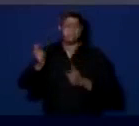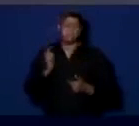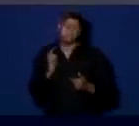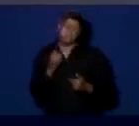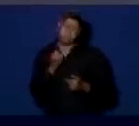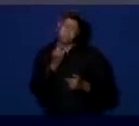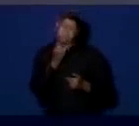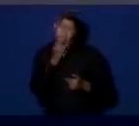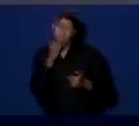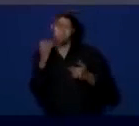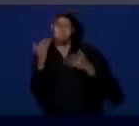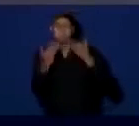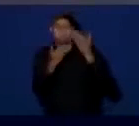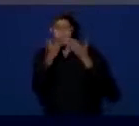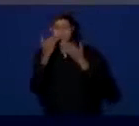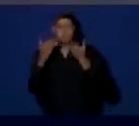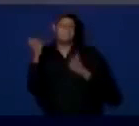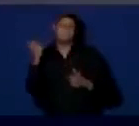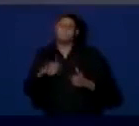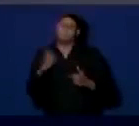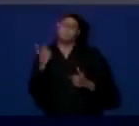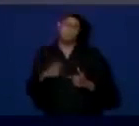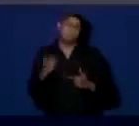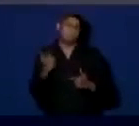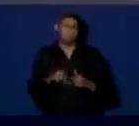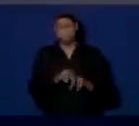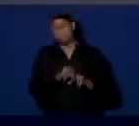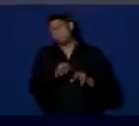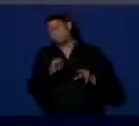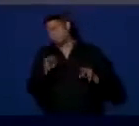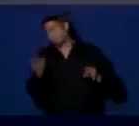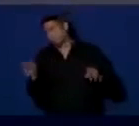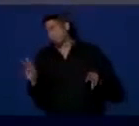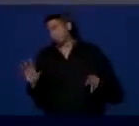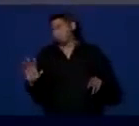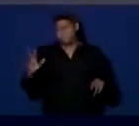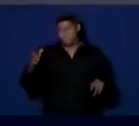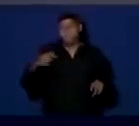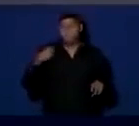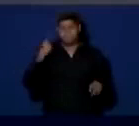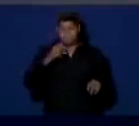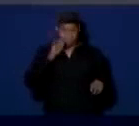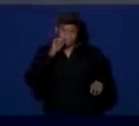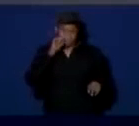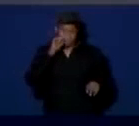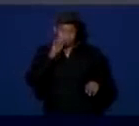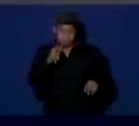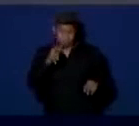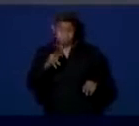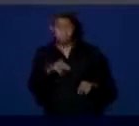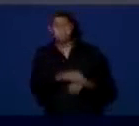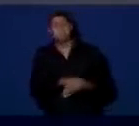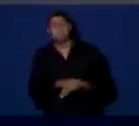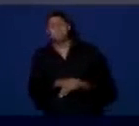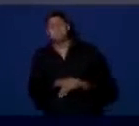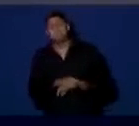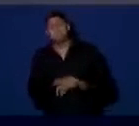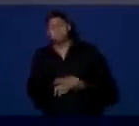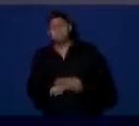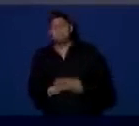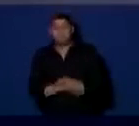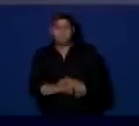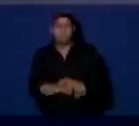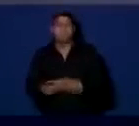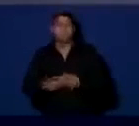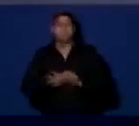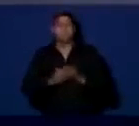E, infelizmente, o crescimento não veio, por vários motivos. Então, quando a gente vê, digamos assim, a